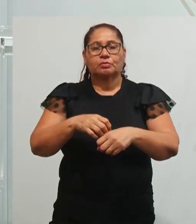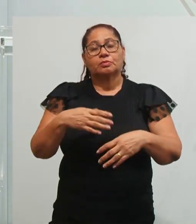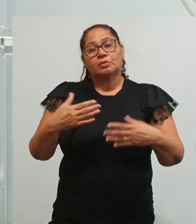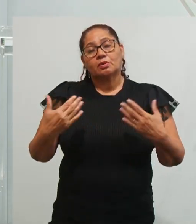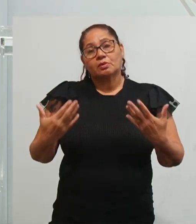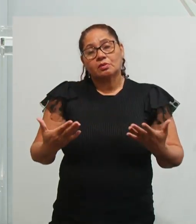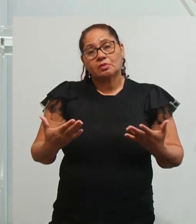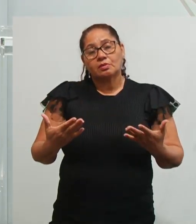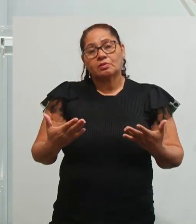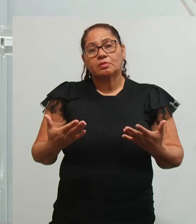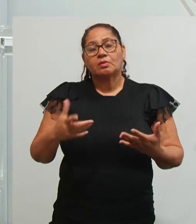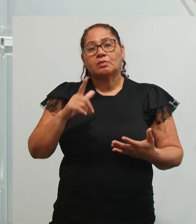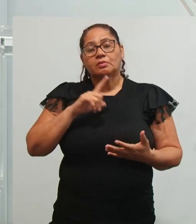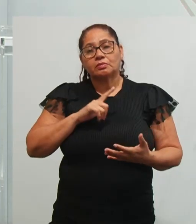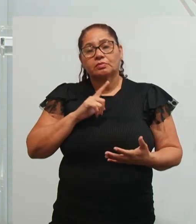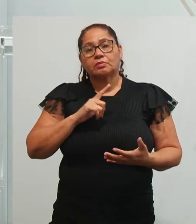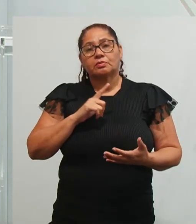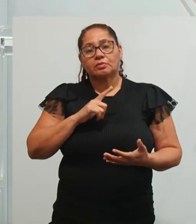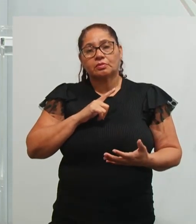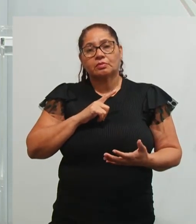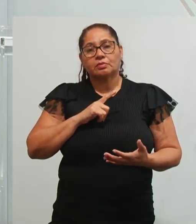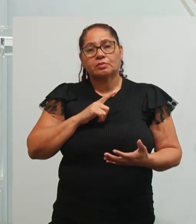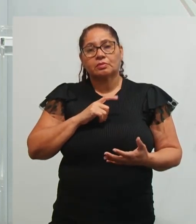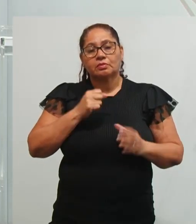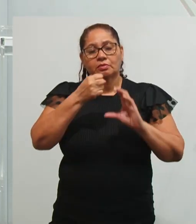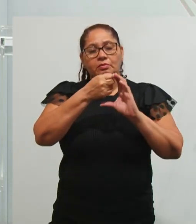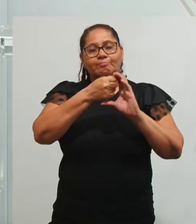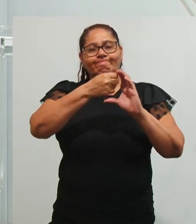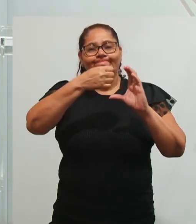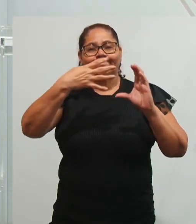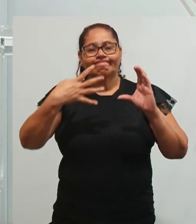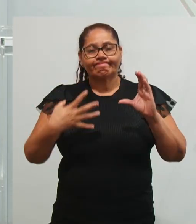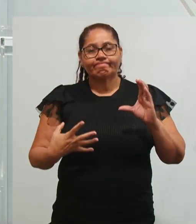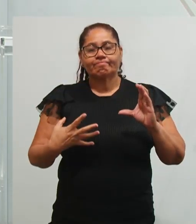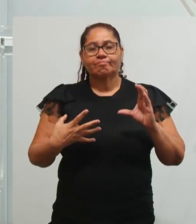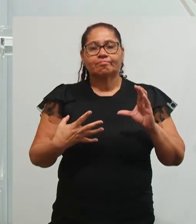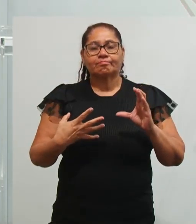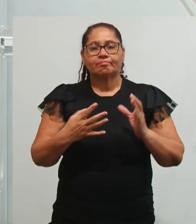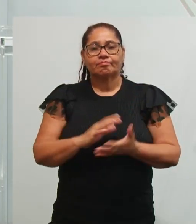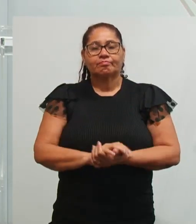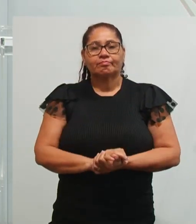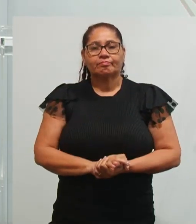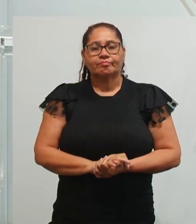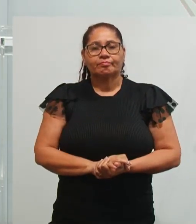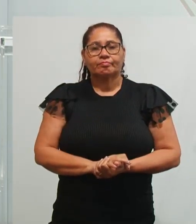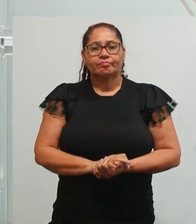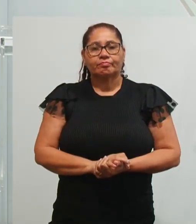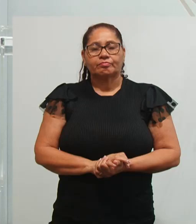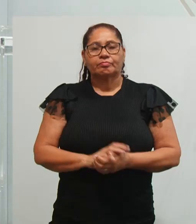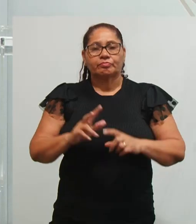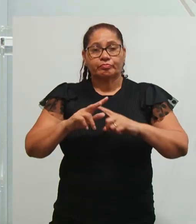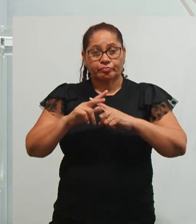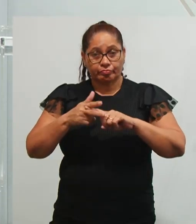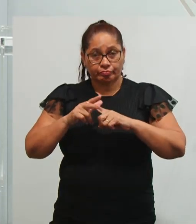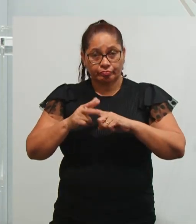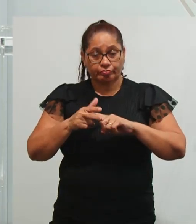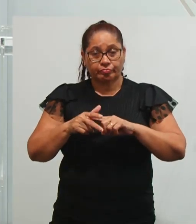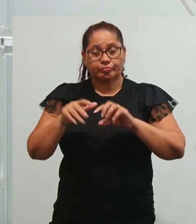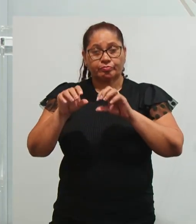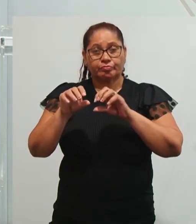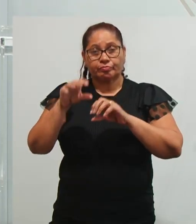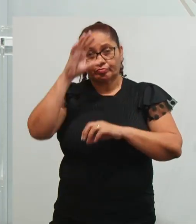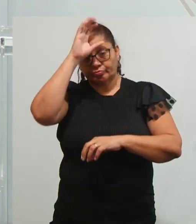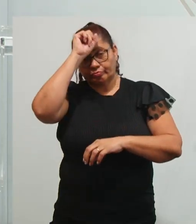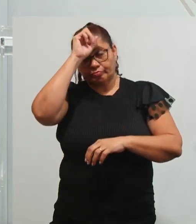aí sim elas têm toda essa caracterização de regulação da aprendizagem,